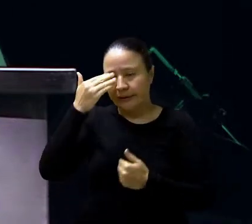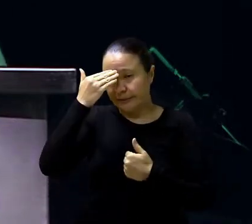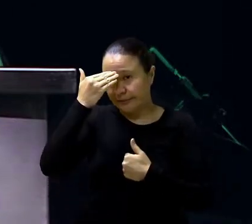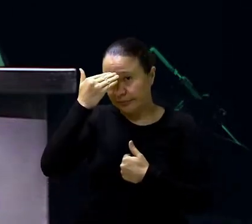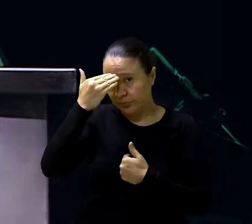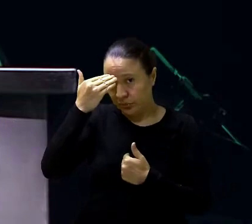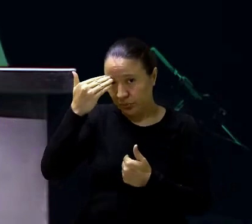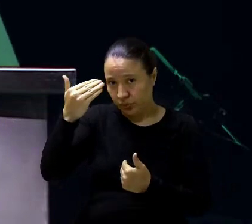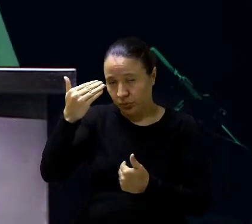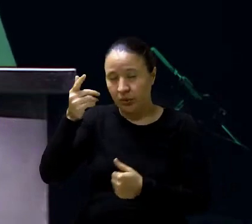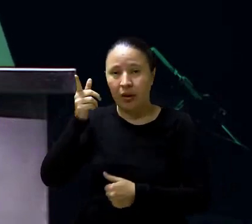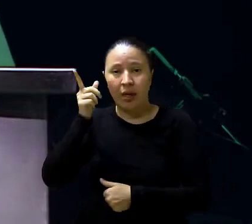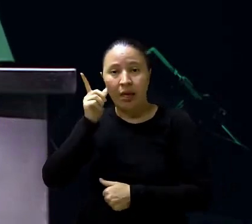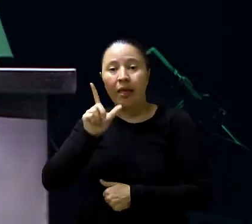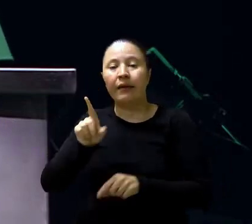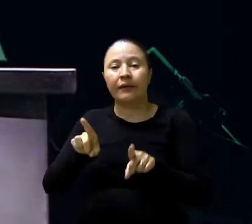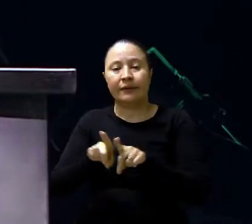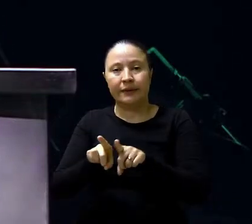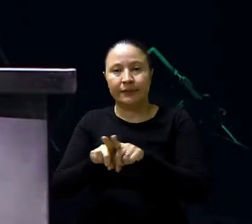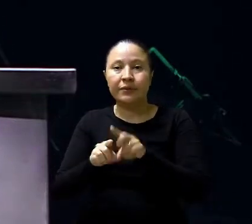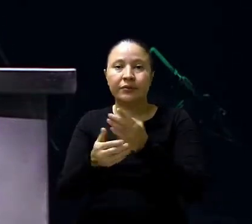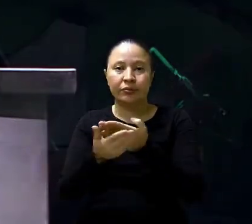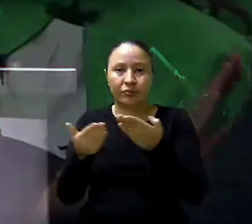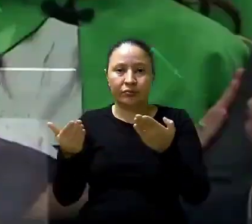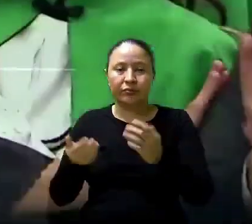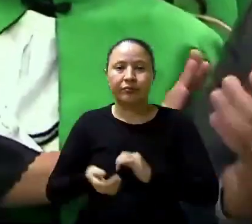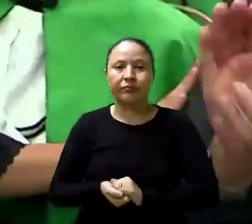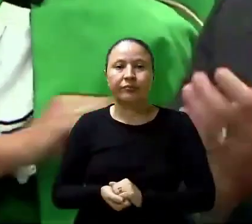obrigada. Essa conquista também é de vocês.